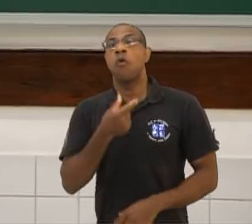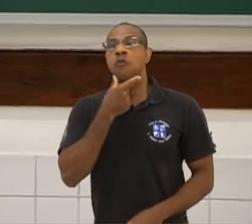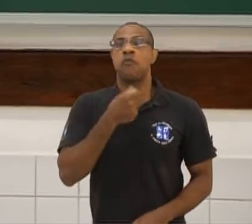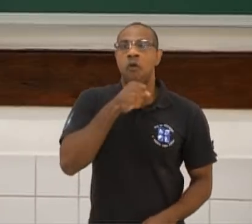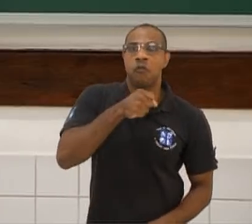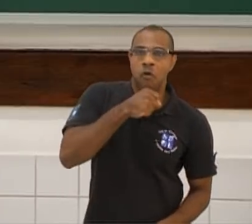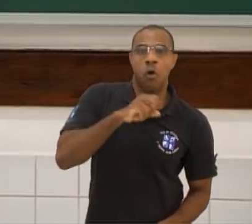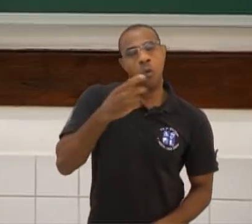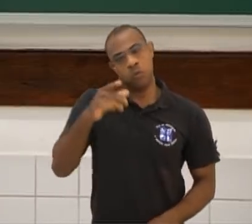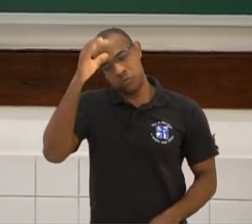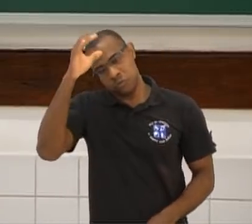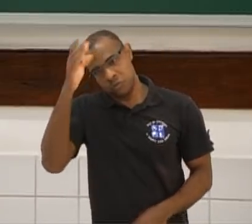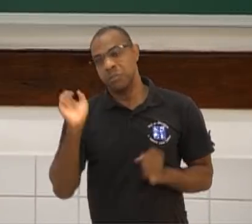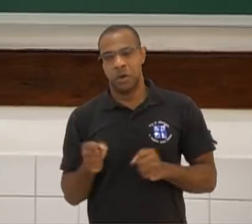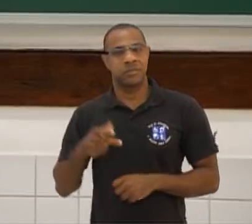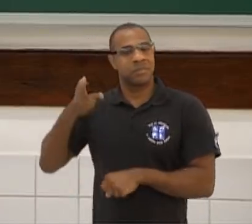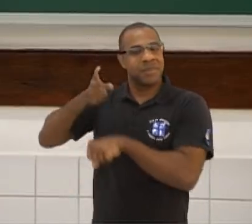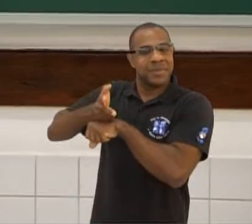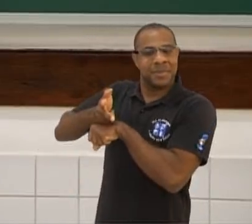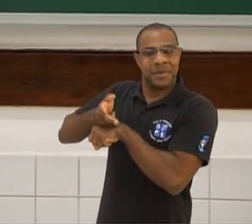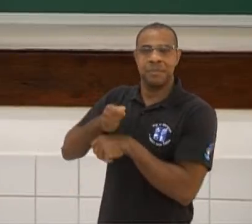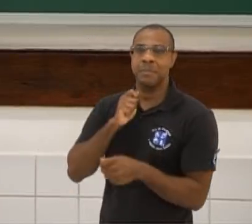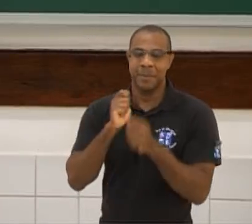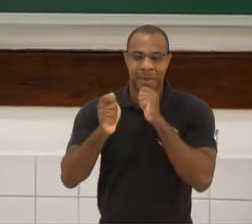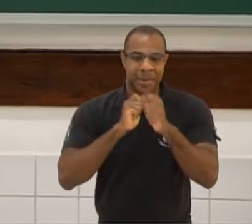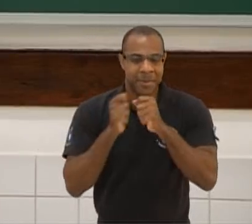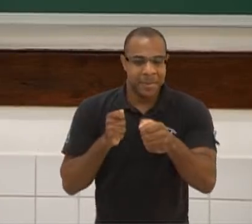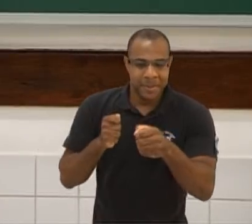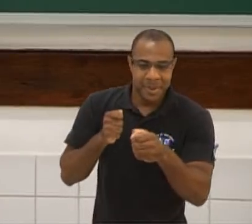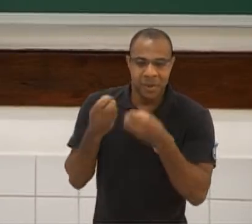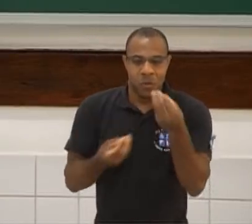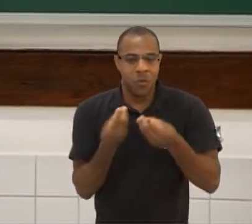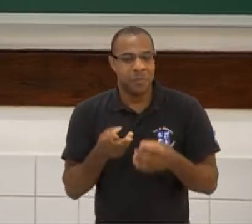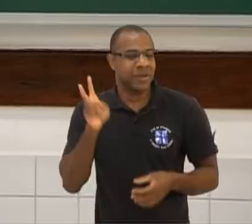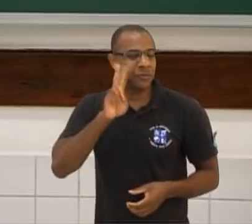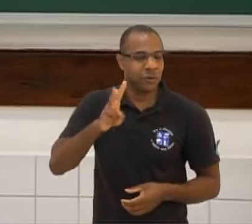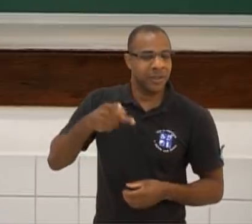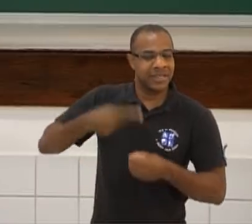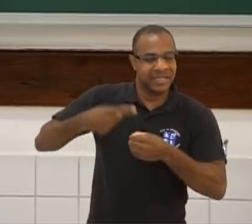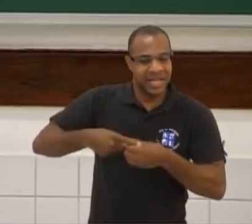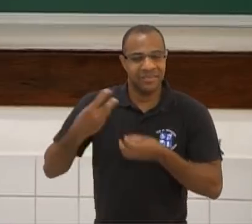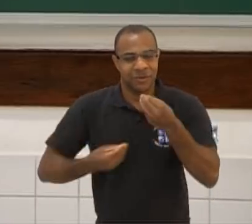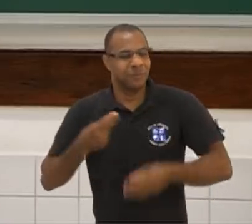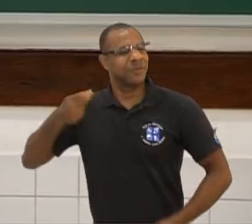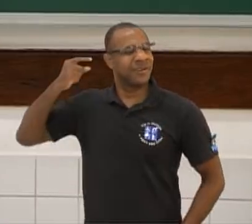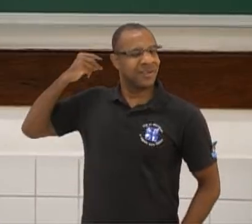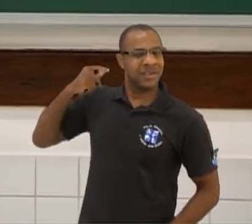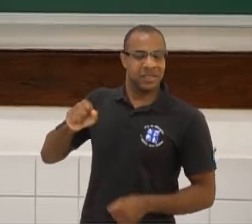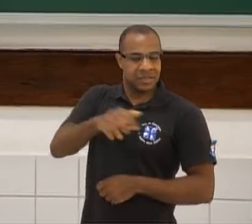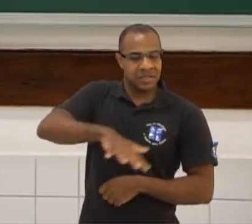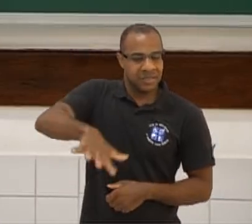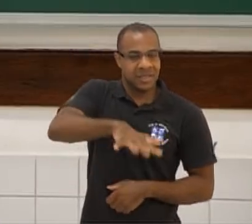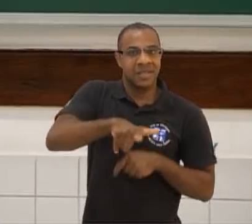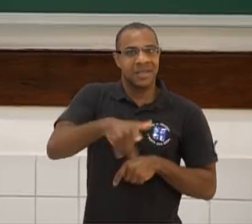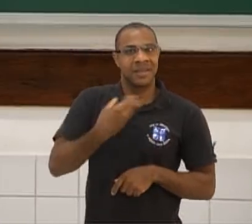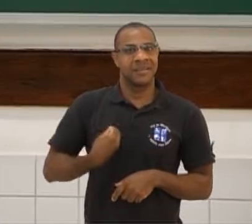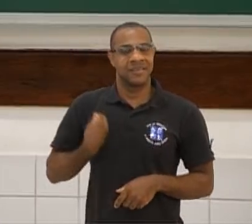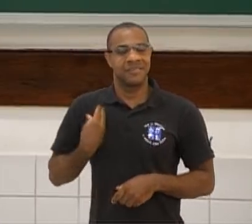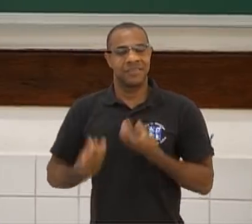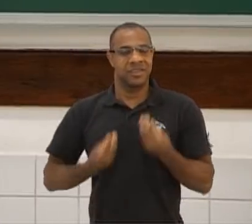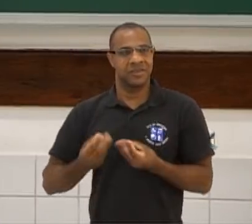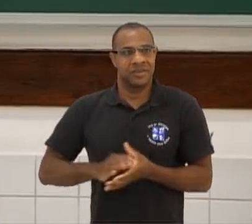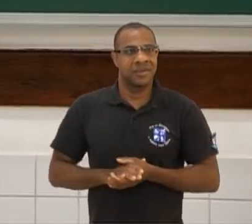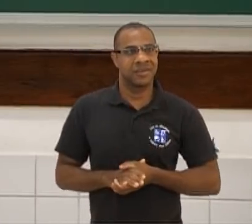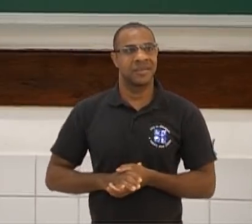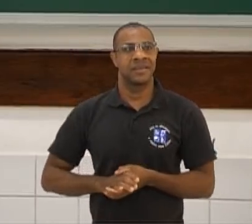com seus tios. Vocês podem fazer uma pequena entrevista à base desse vídeo, né, com uma história da região que você realmente vive,